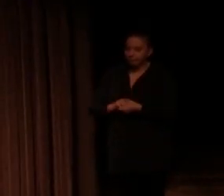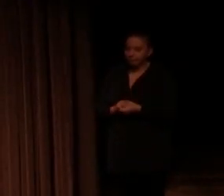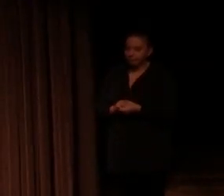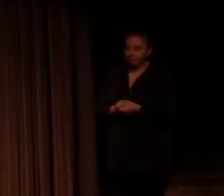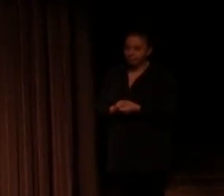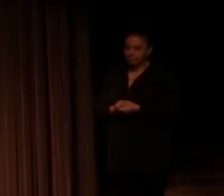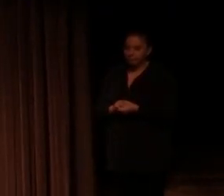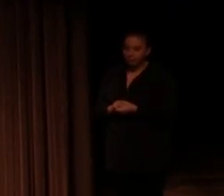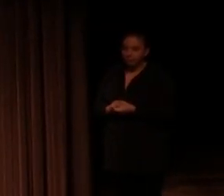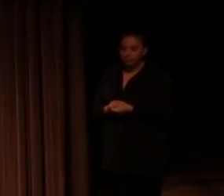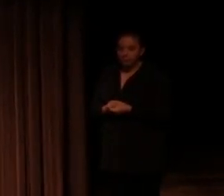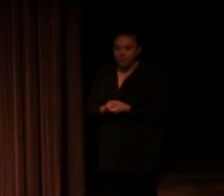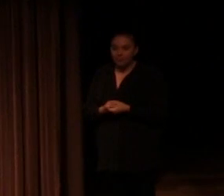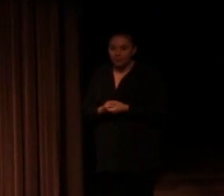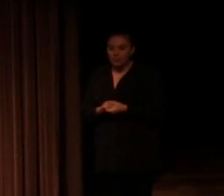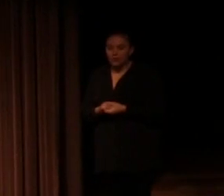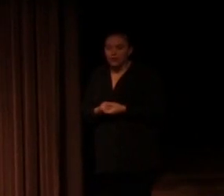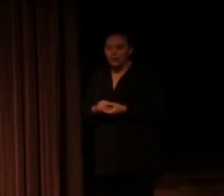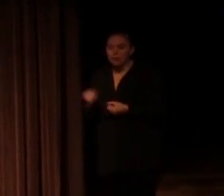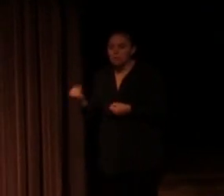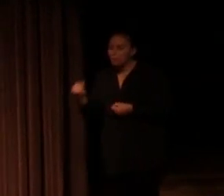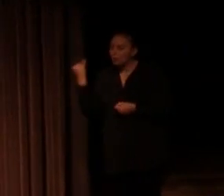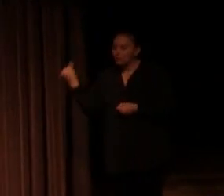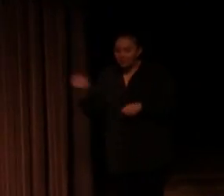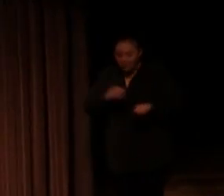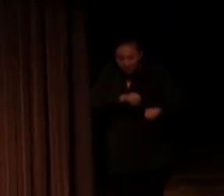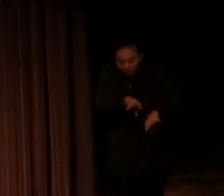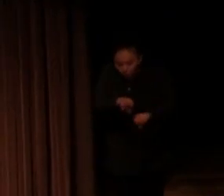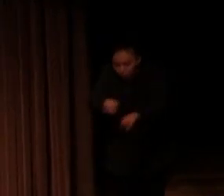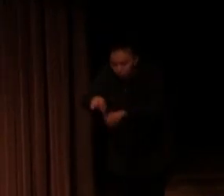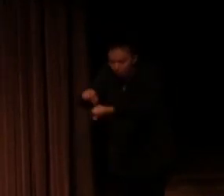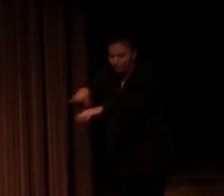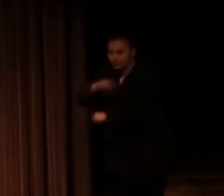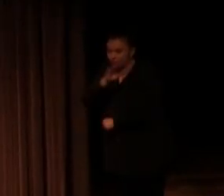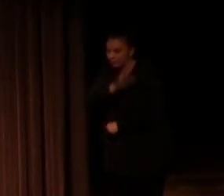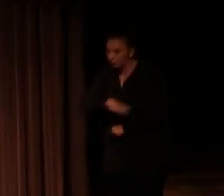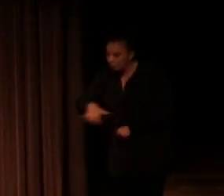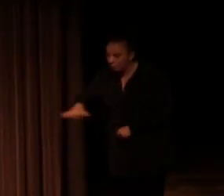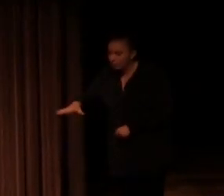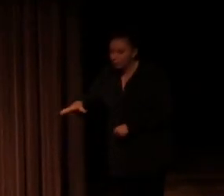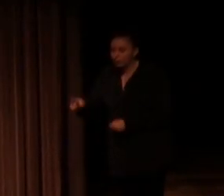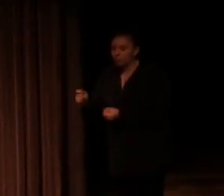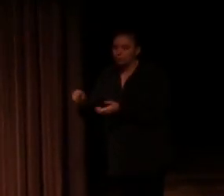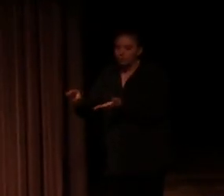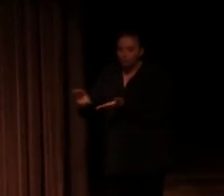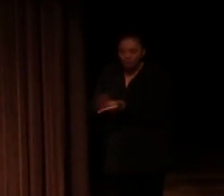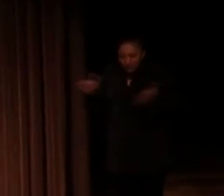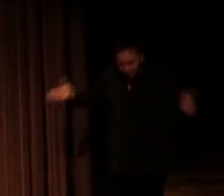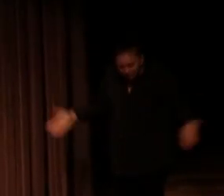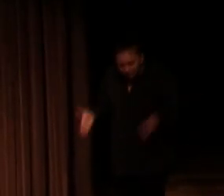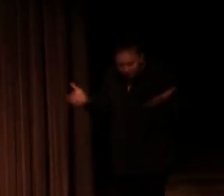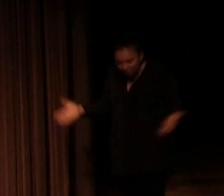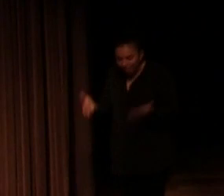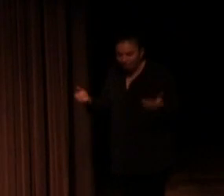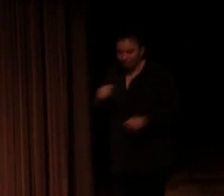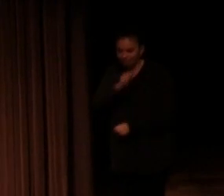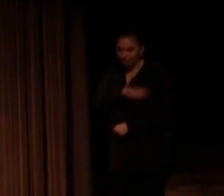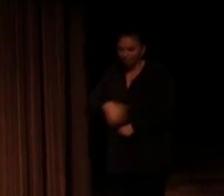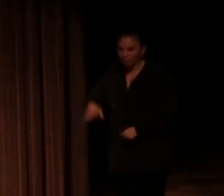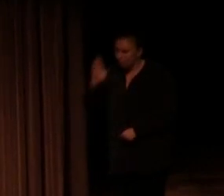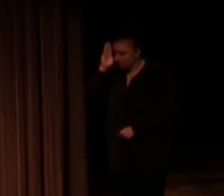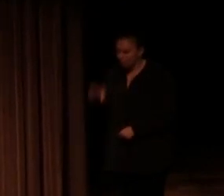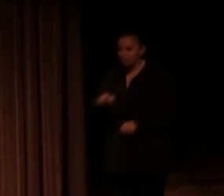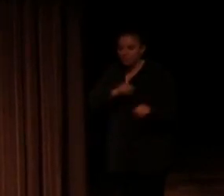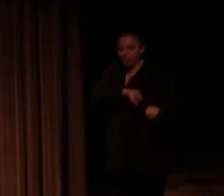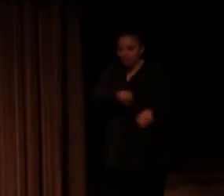entendemos a importância da primeira infância do estímulo dos investimentos na primeira infância e principalmente na educação infantil